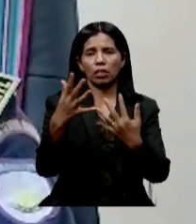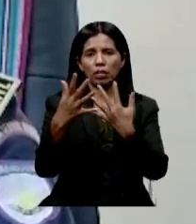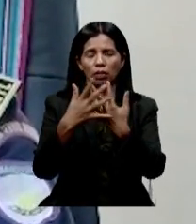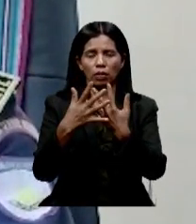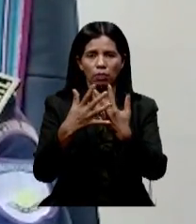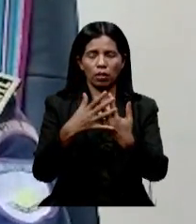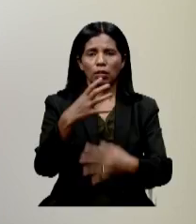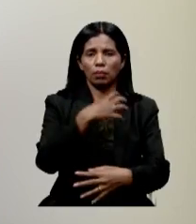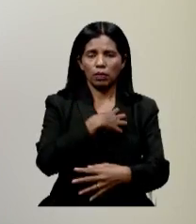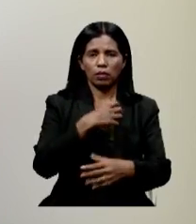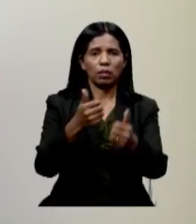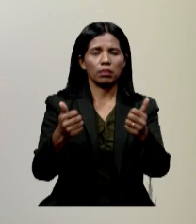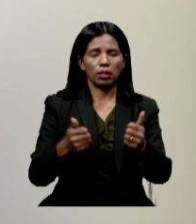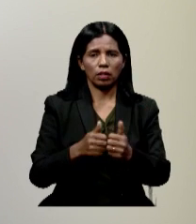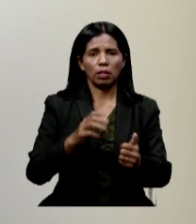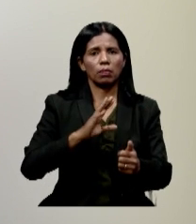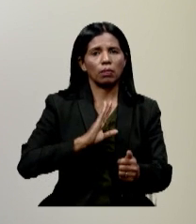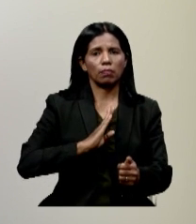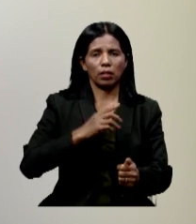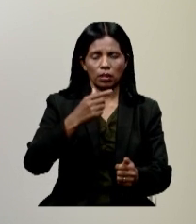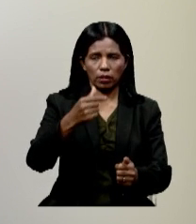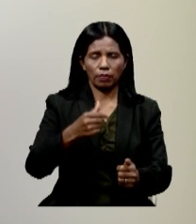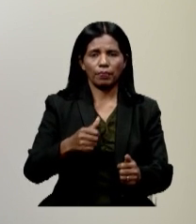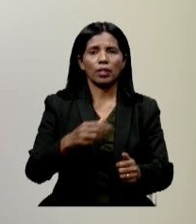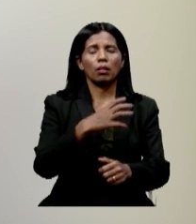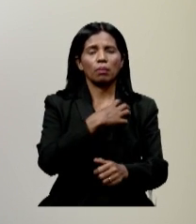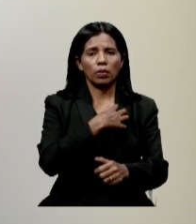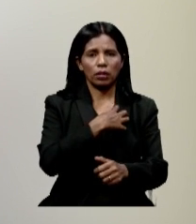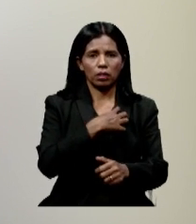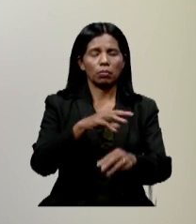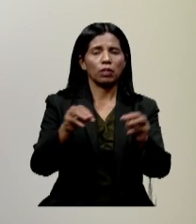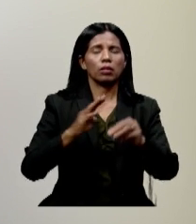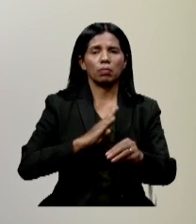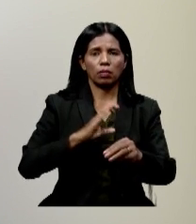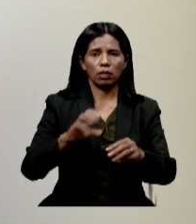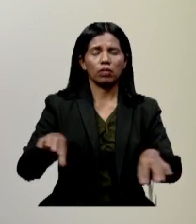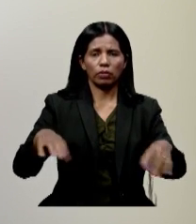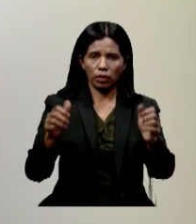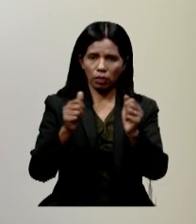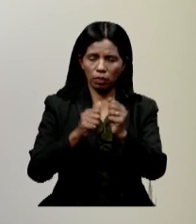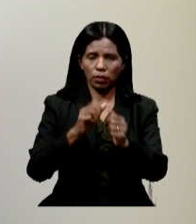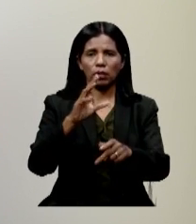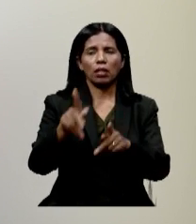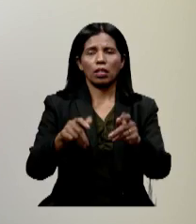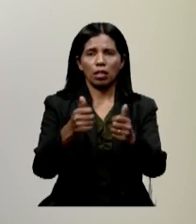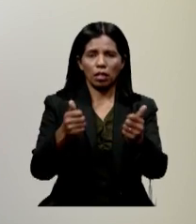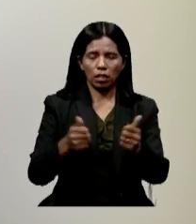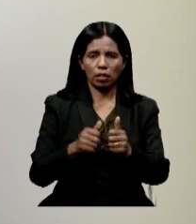esquadra posto administrativo Baguian. Comando Penitele Município Bacau continua a coordenar a Comissão Regulador Arte